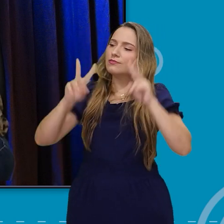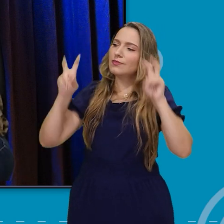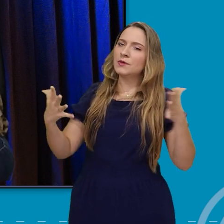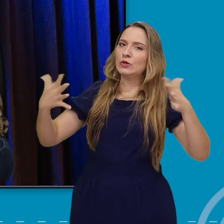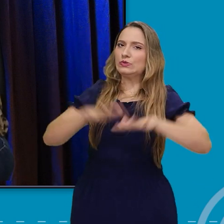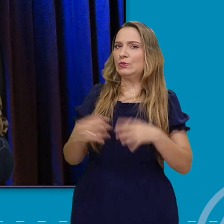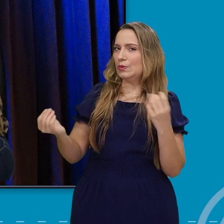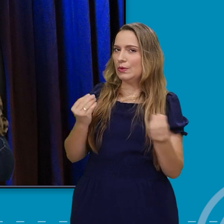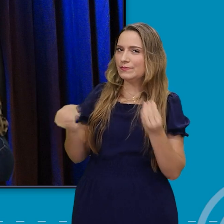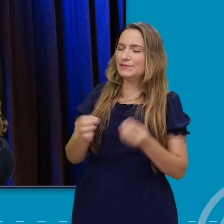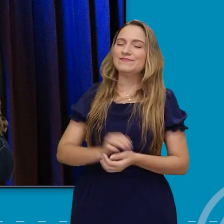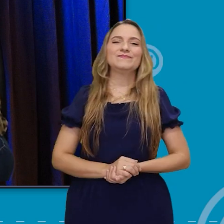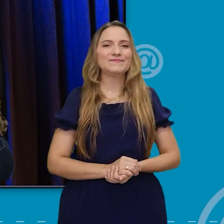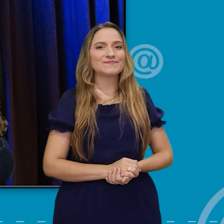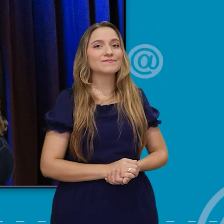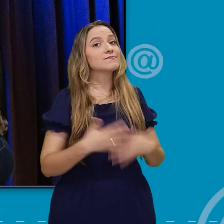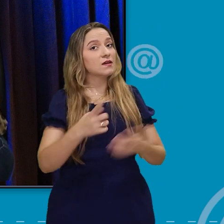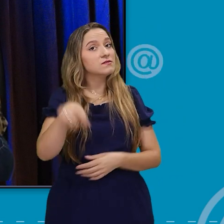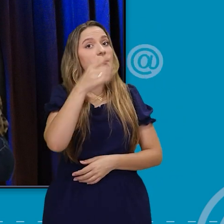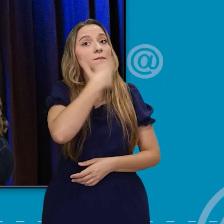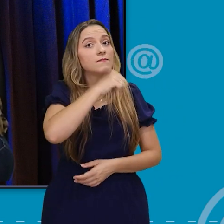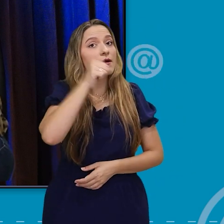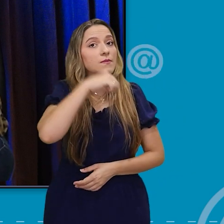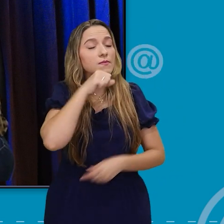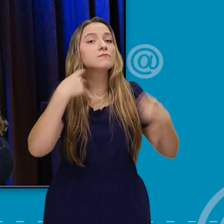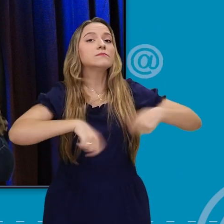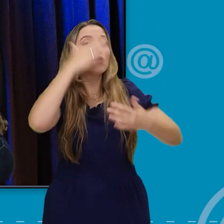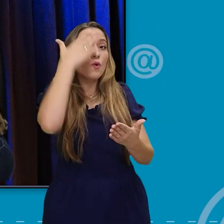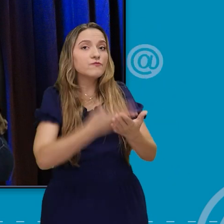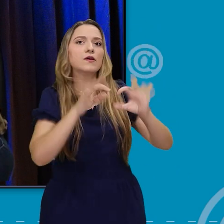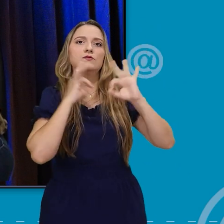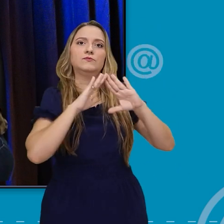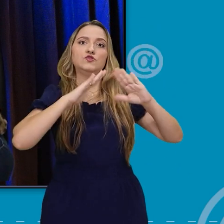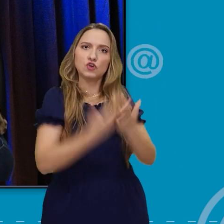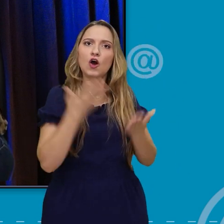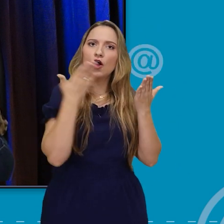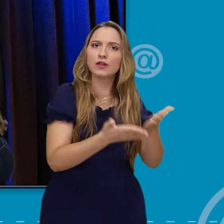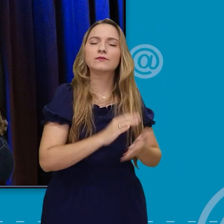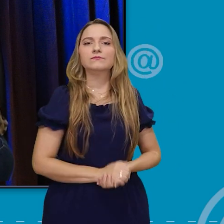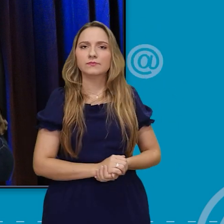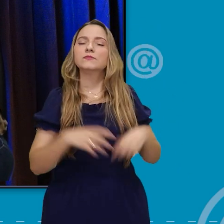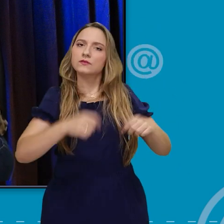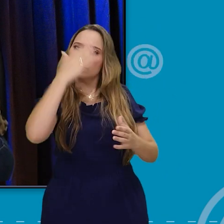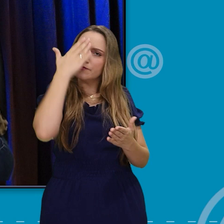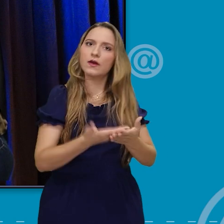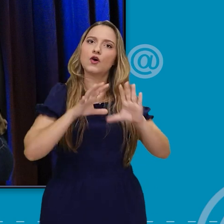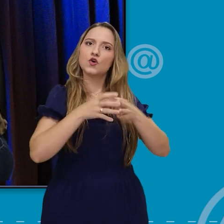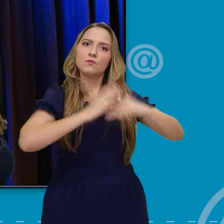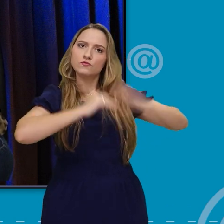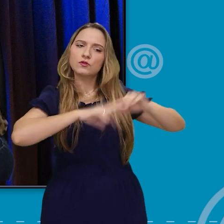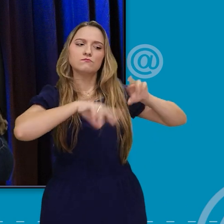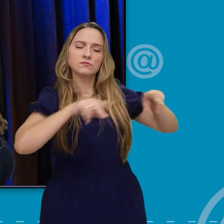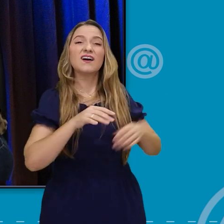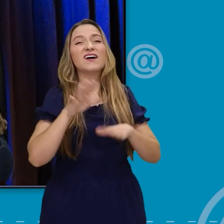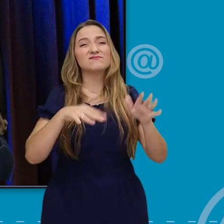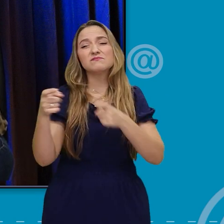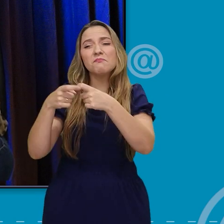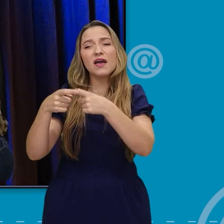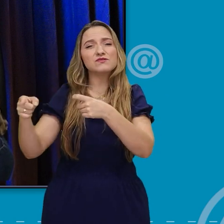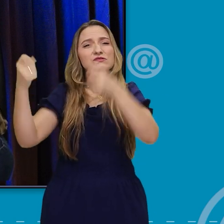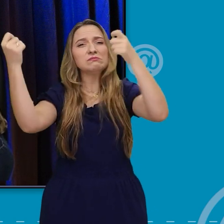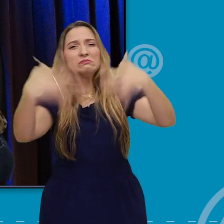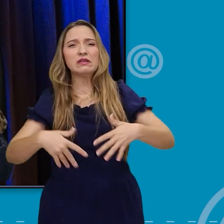quem nos assiste nesse momento? Que os pais confiem na escola. Os pais precisam confiar na equipe multi. Por mais que os médicos às vezes façam